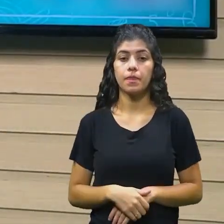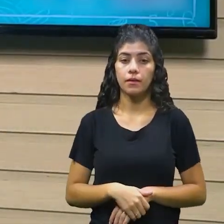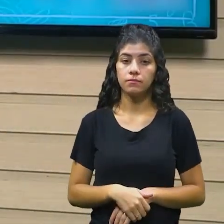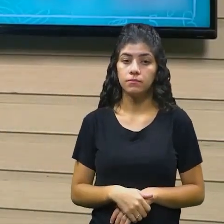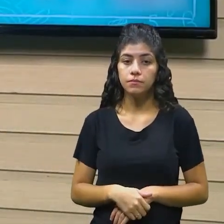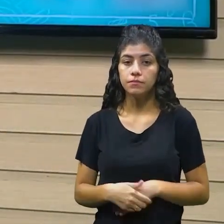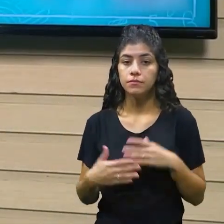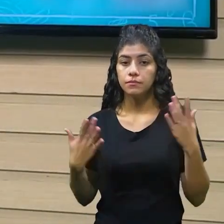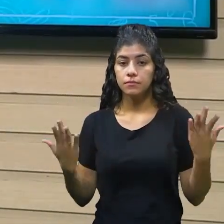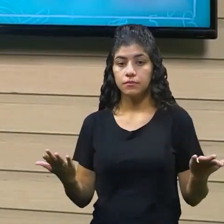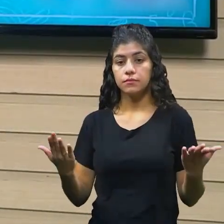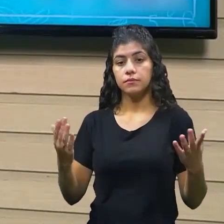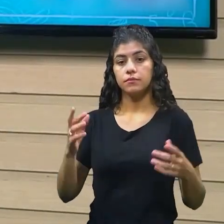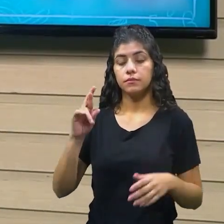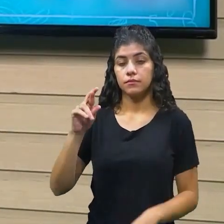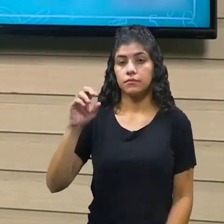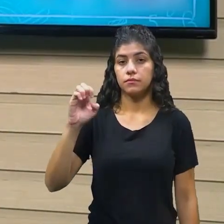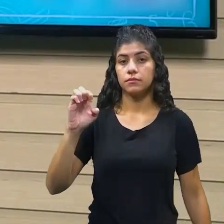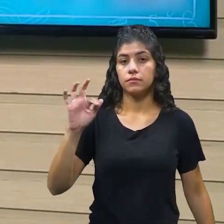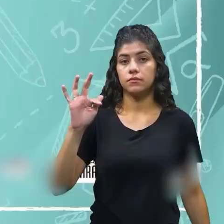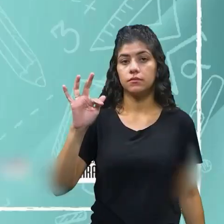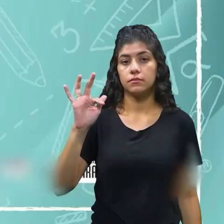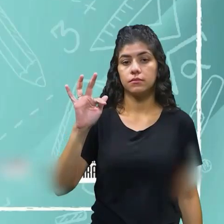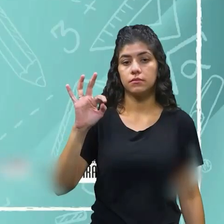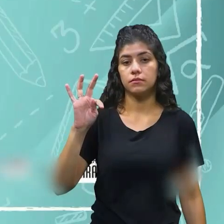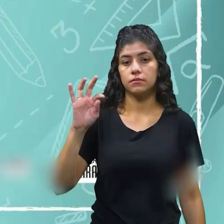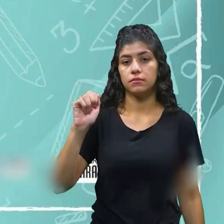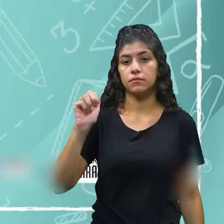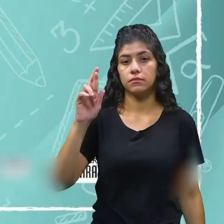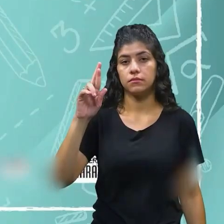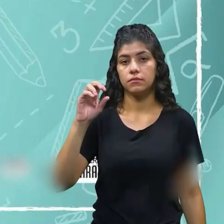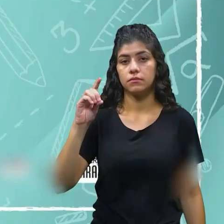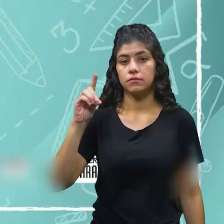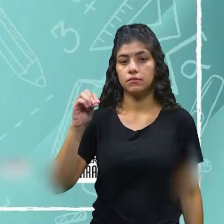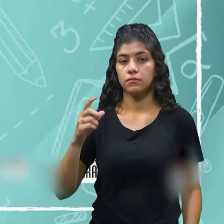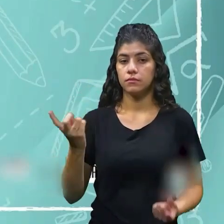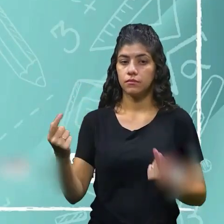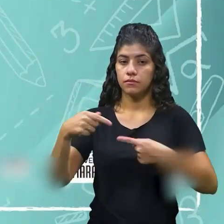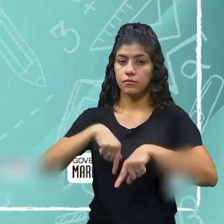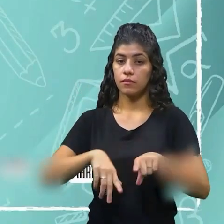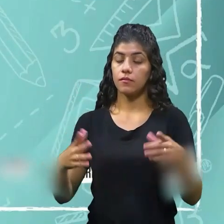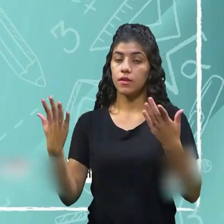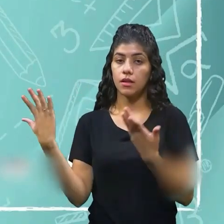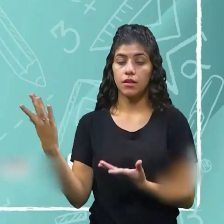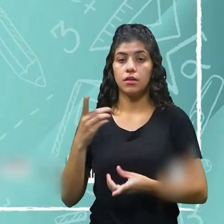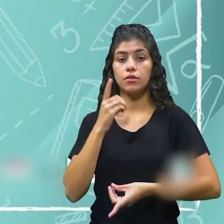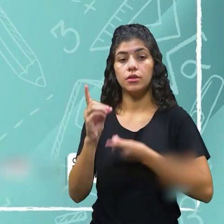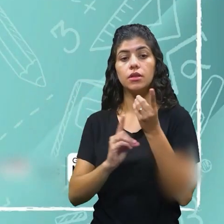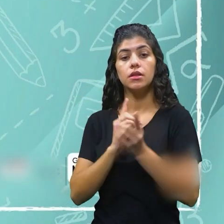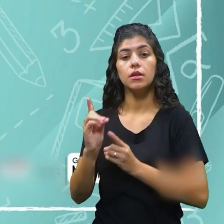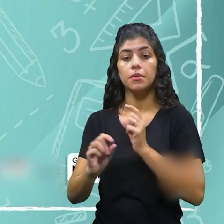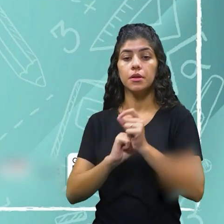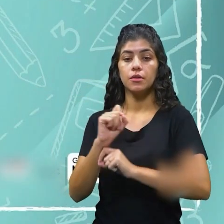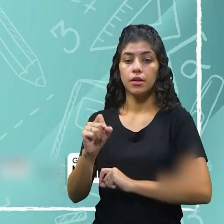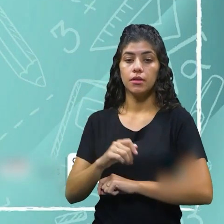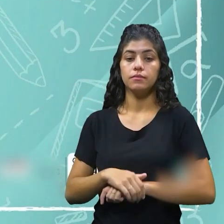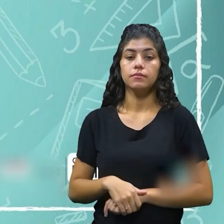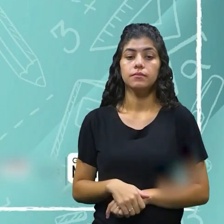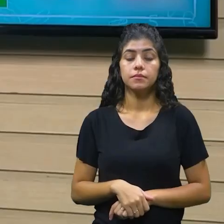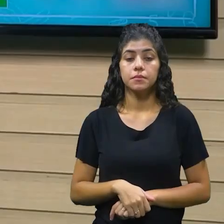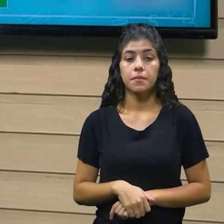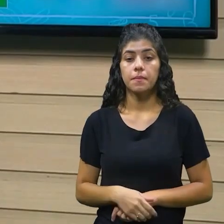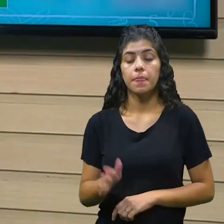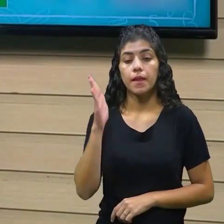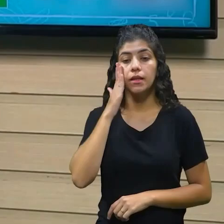Aqui no movimento retardado vai ocorrer o contrário. E aqui a gente vai tratar dos fenômenos relacionados à